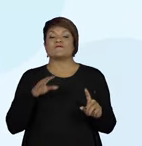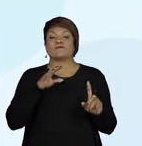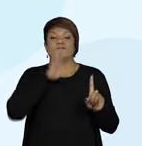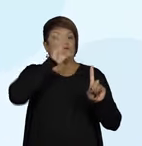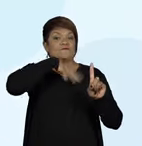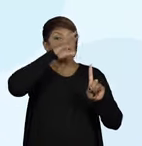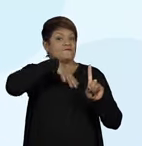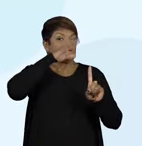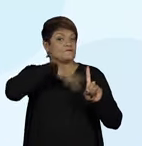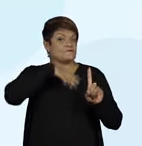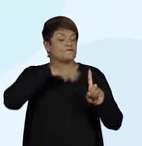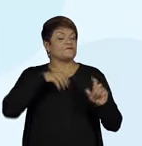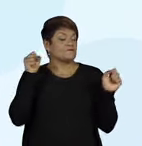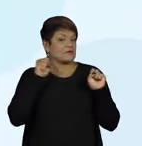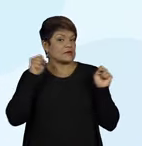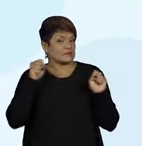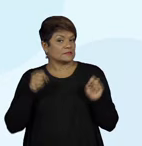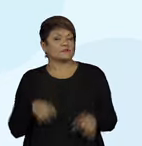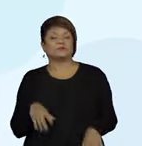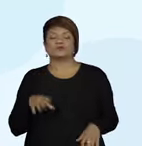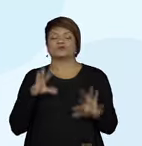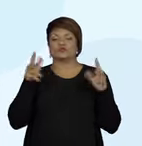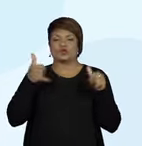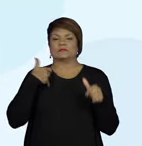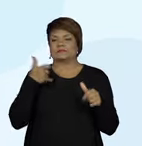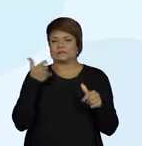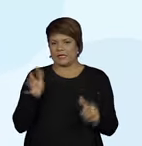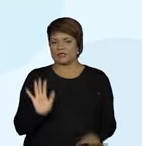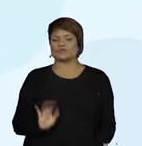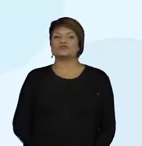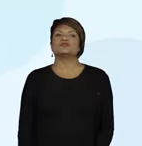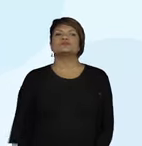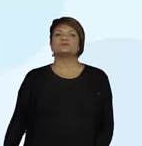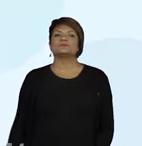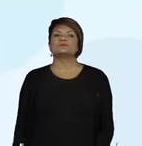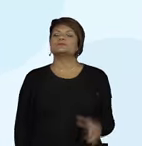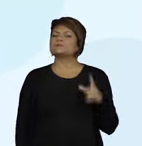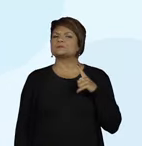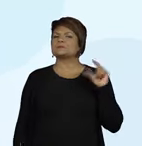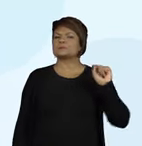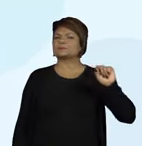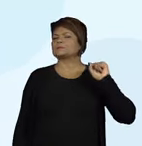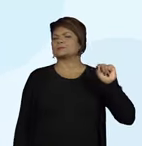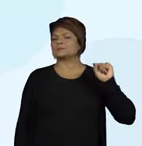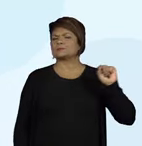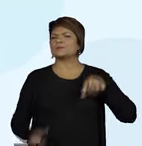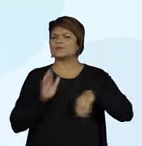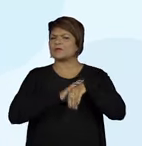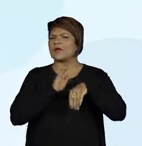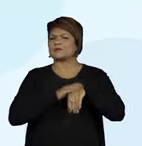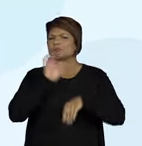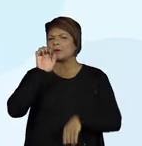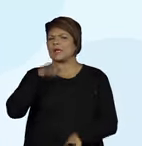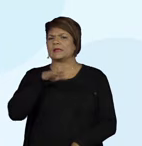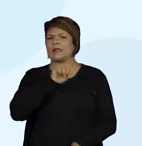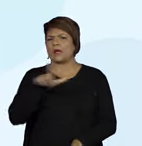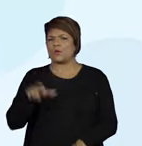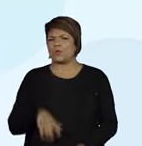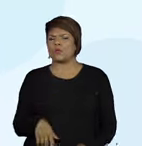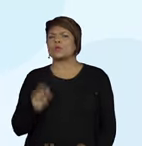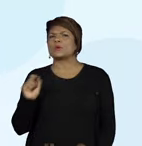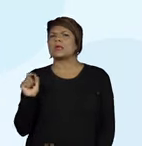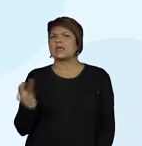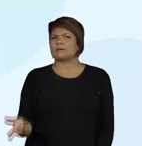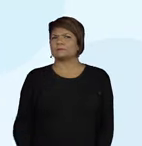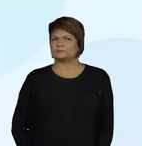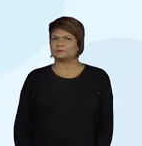as idades. E me diz uma coisa, o que eles fazem nesse canal? Tem aí nesse pedacinho do texto? Deu para entender. Dá pra gente saber o que eles fazem